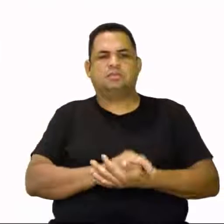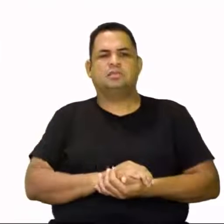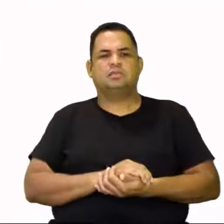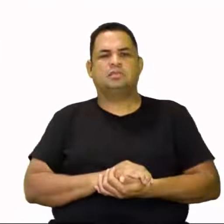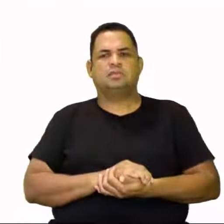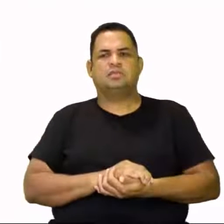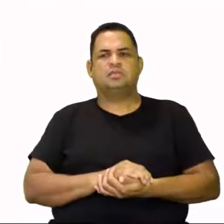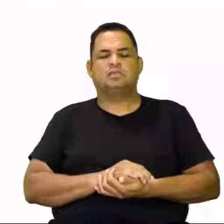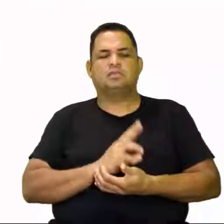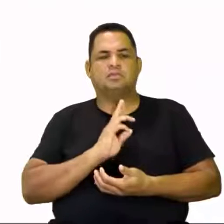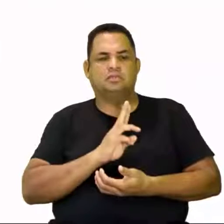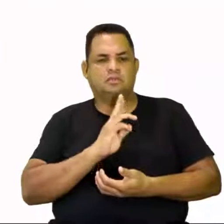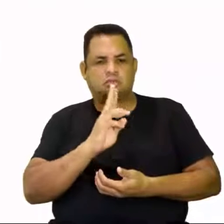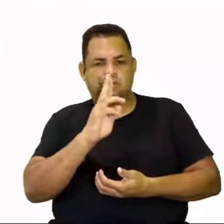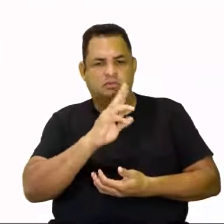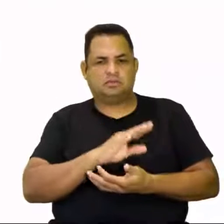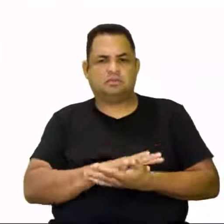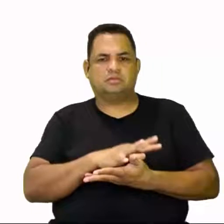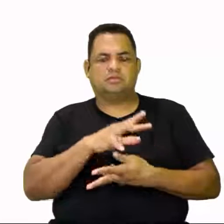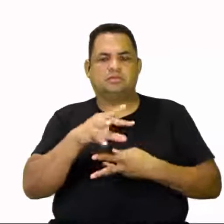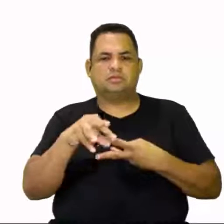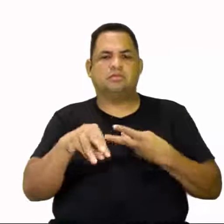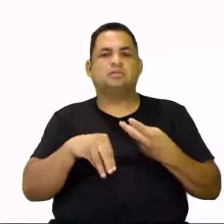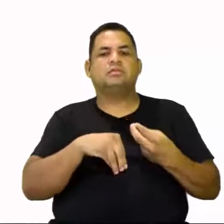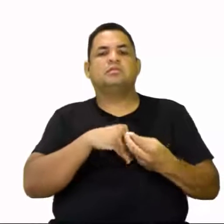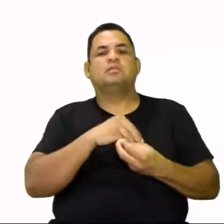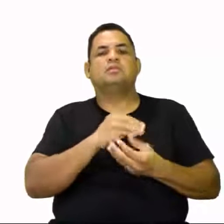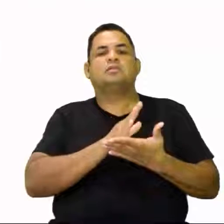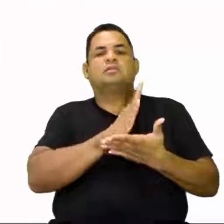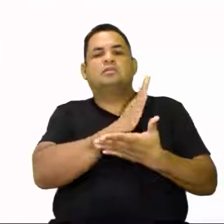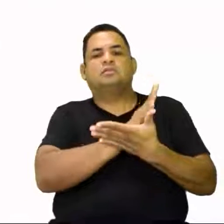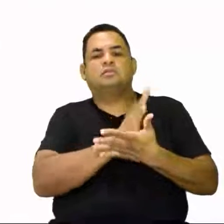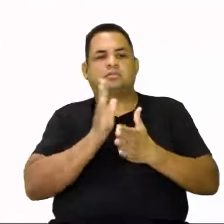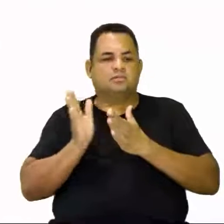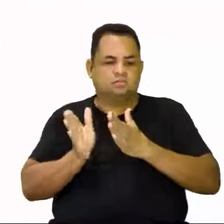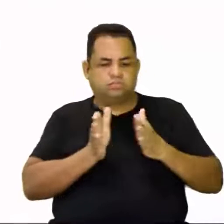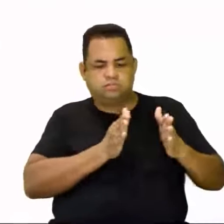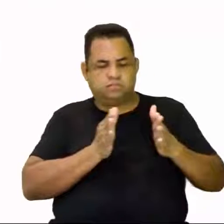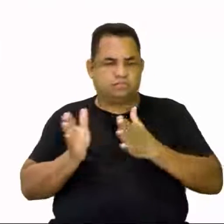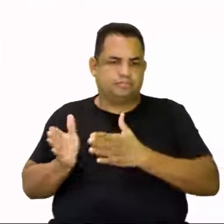assim, esse processo envolve algumas etapas como